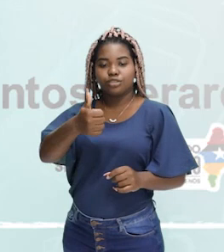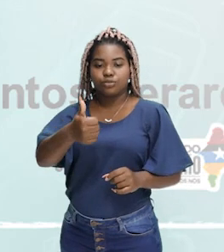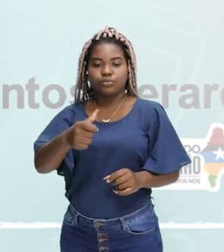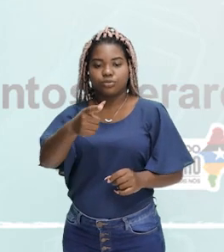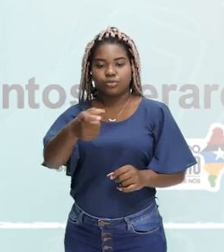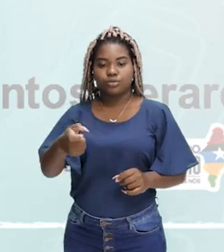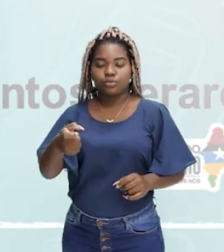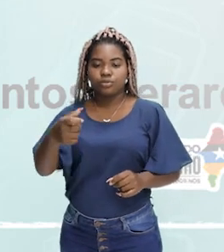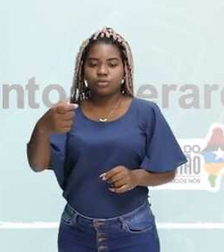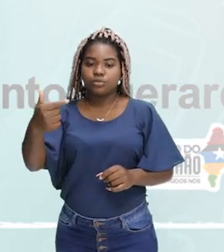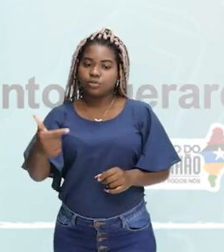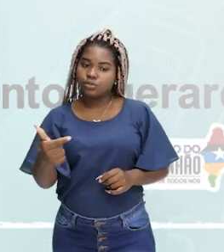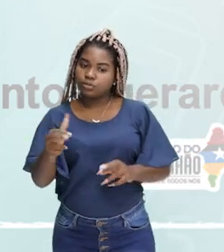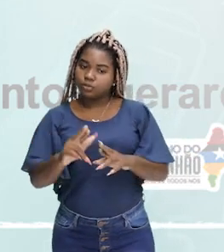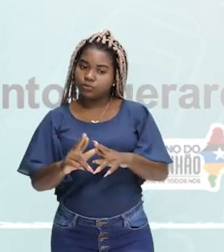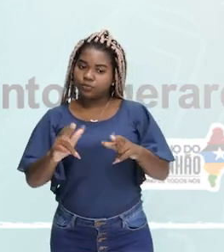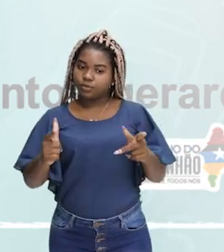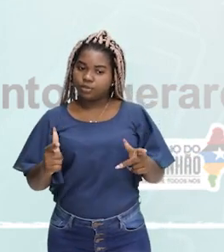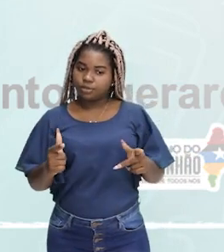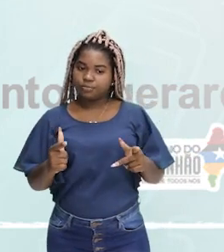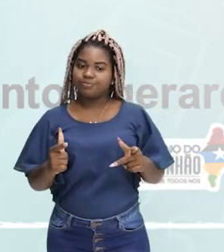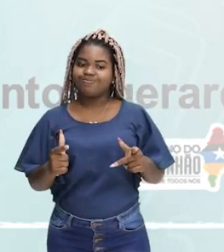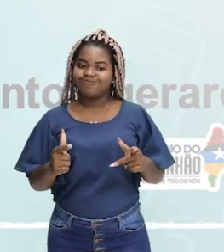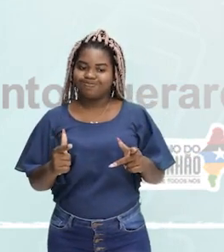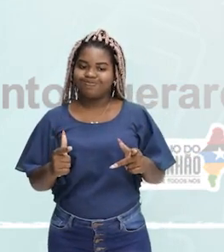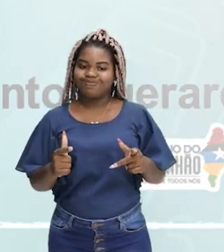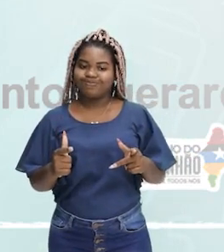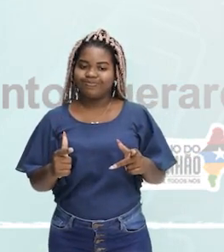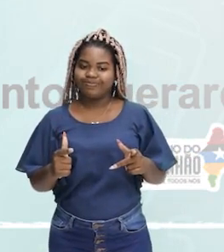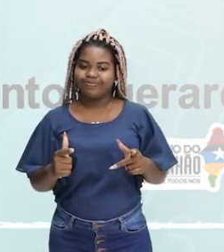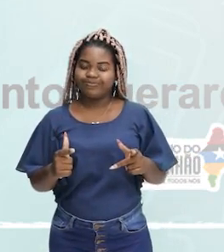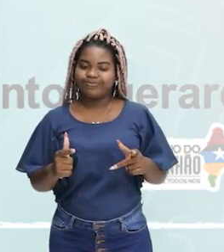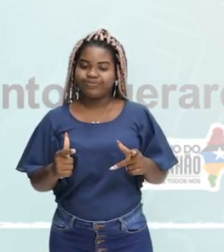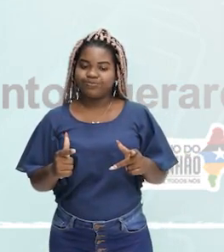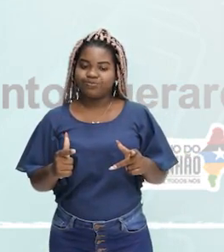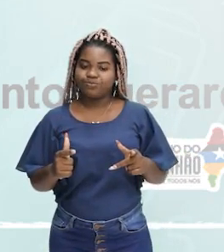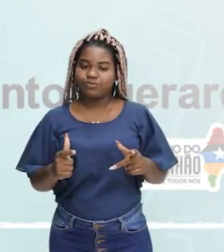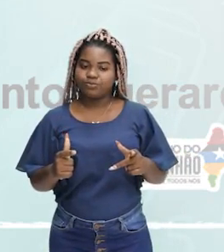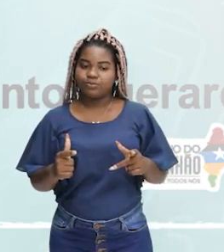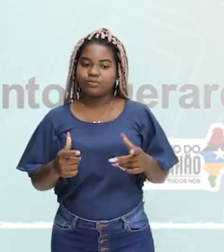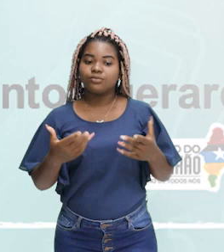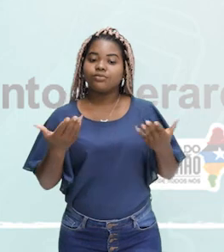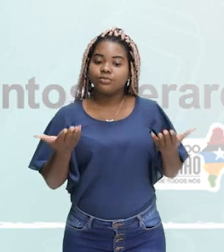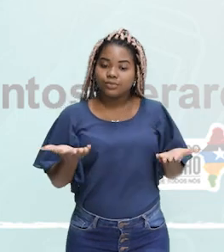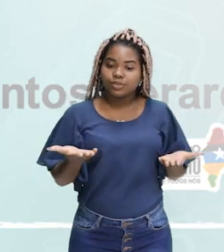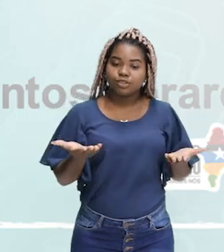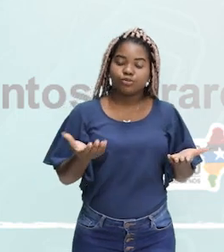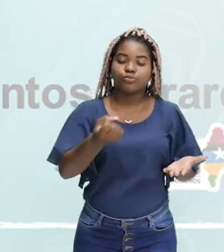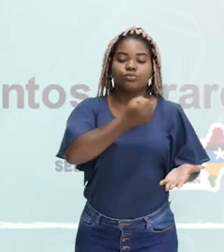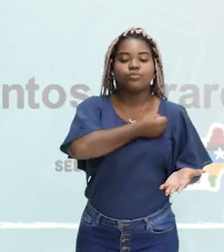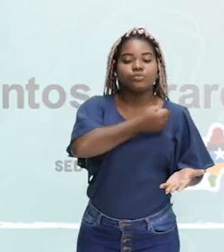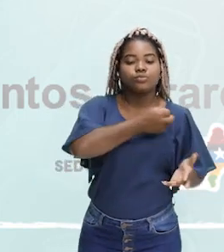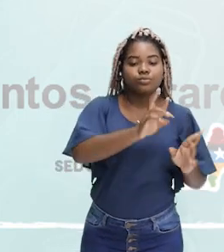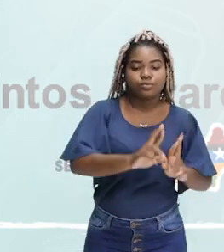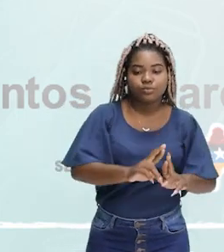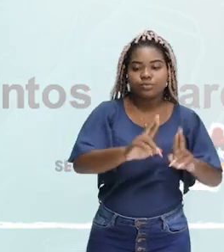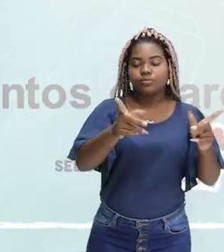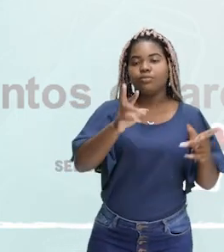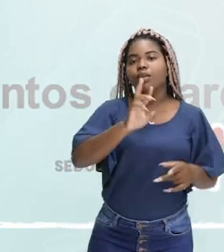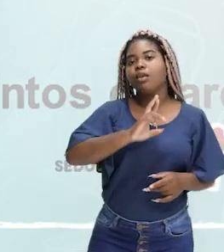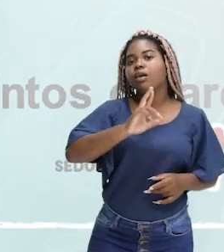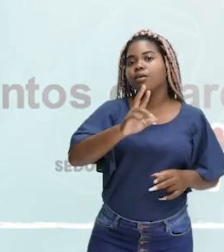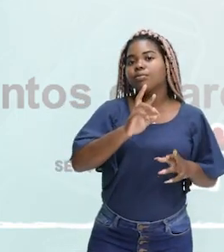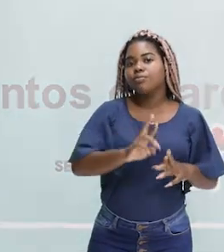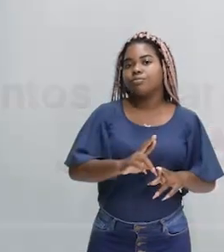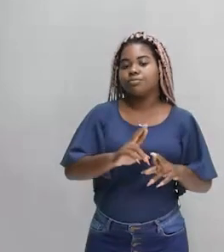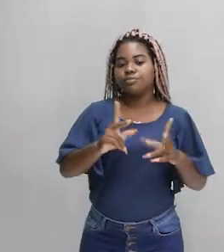distintos, a condição está bem aqui posta, ó, x1 diferente de x2. Então, elementos distintos automaticamente vão gerar também imagens